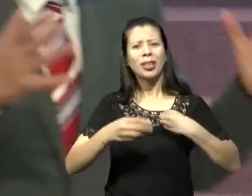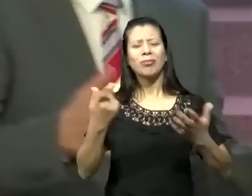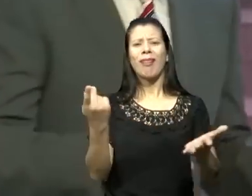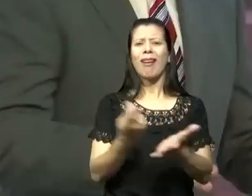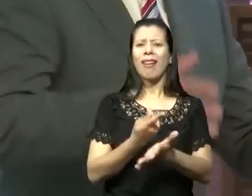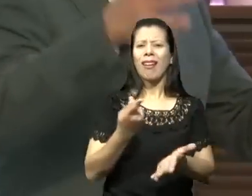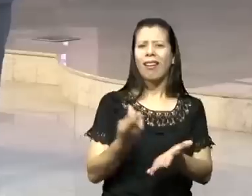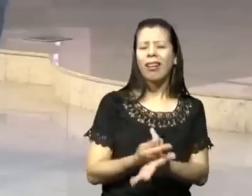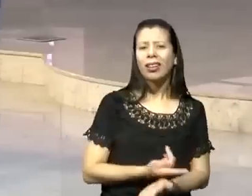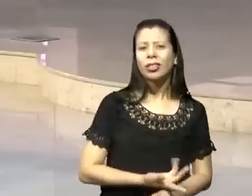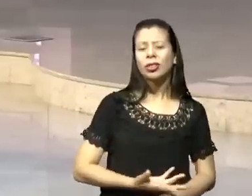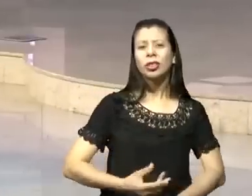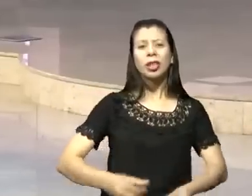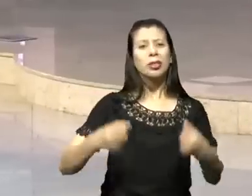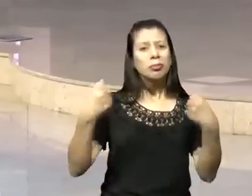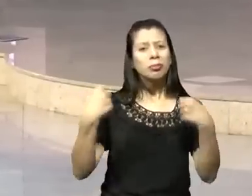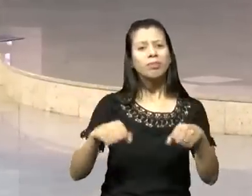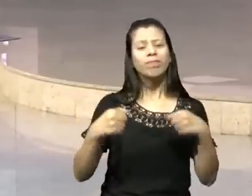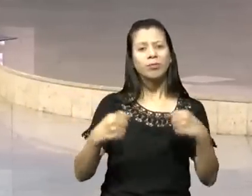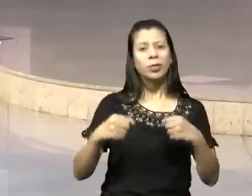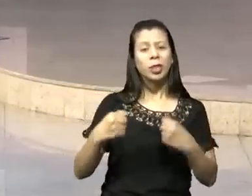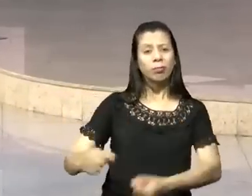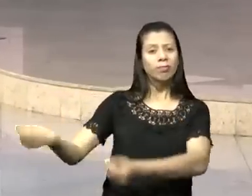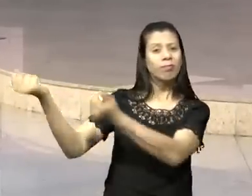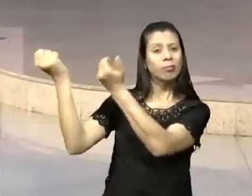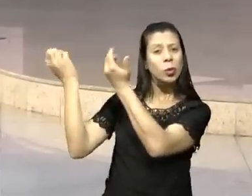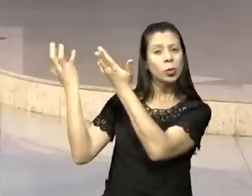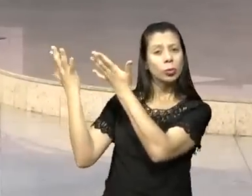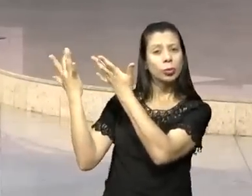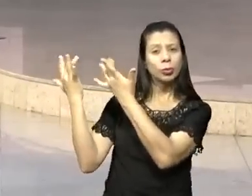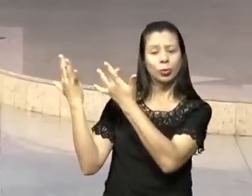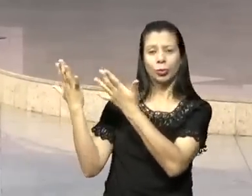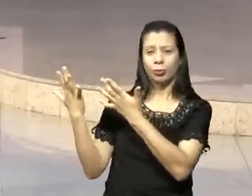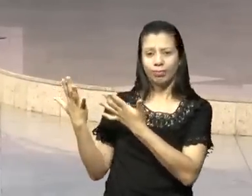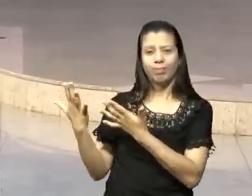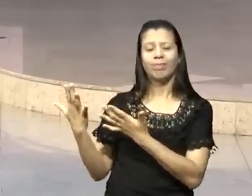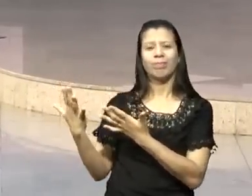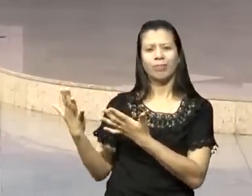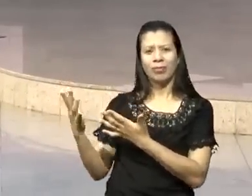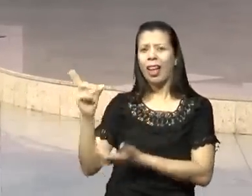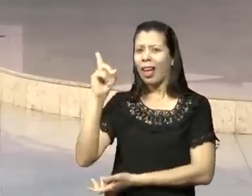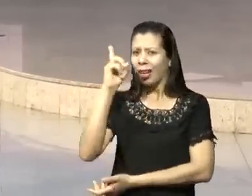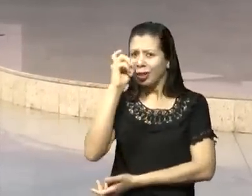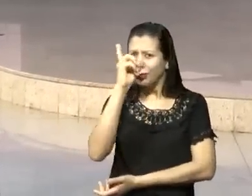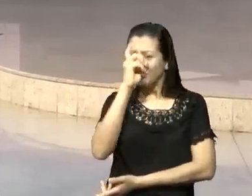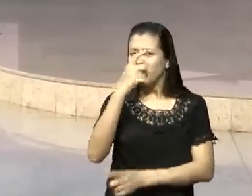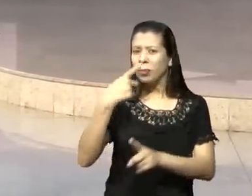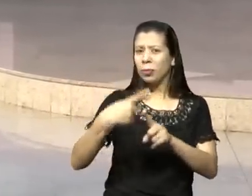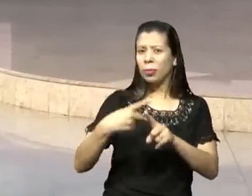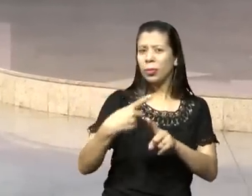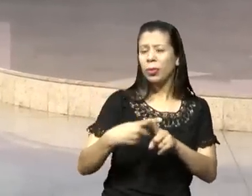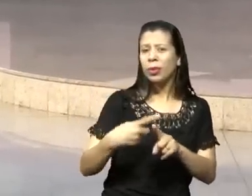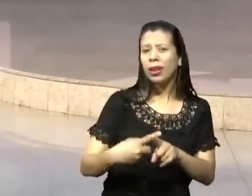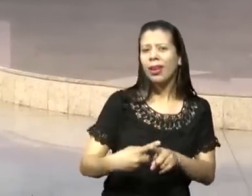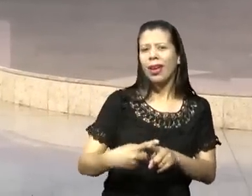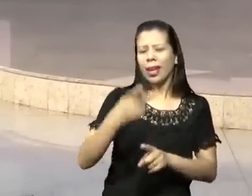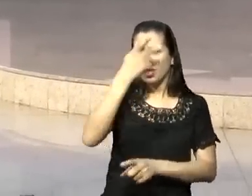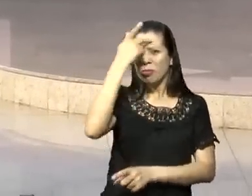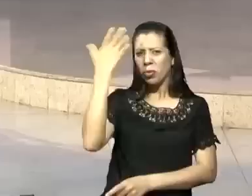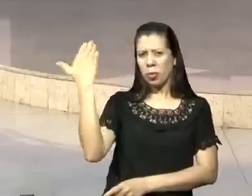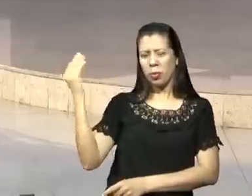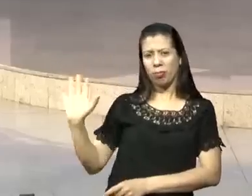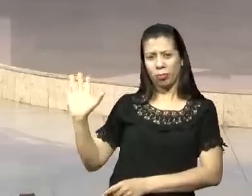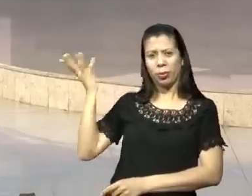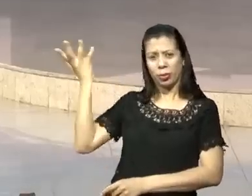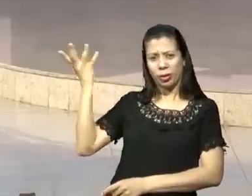e todos nós dependemos da Graça de Deus as pessoas que enfrentaram essa situação que foram abençoadas Ou